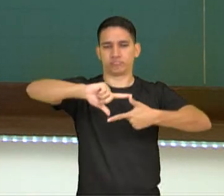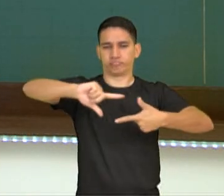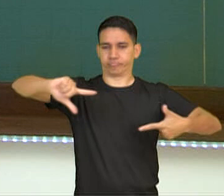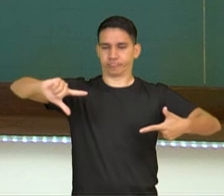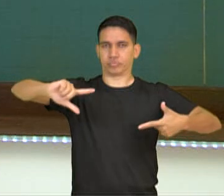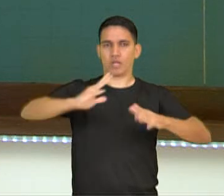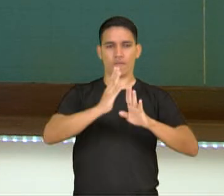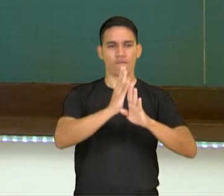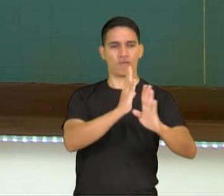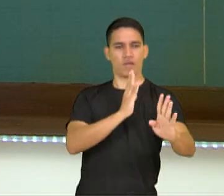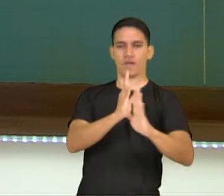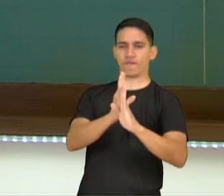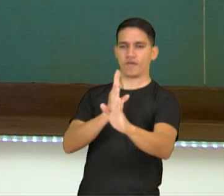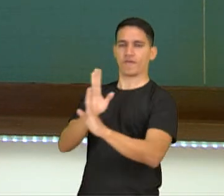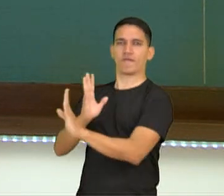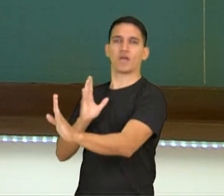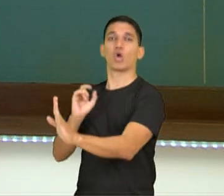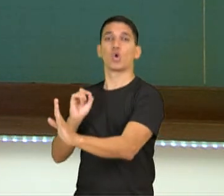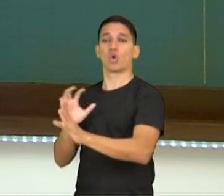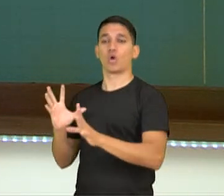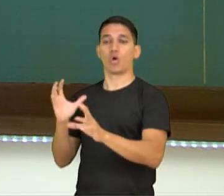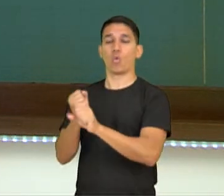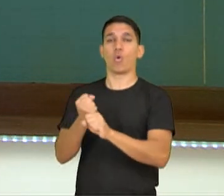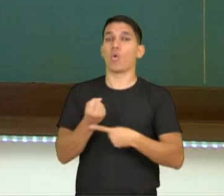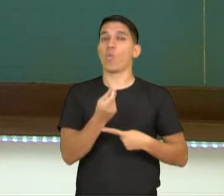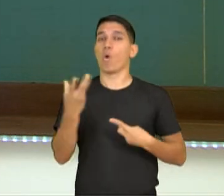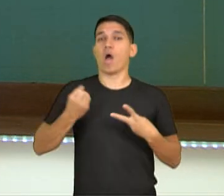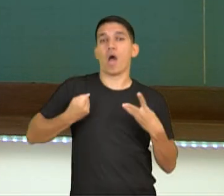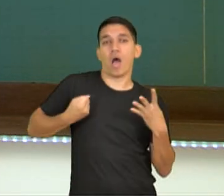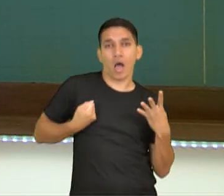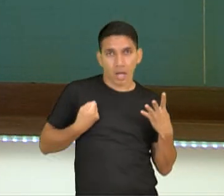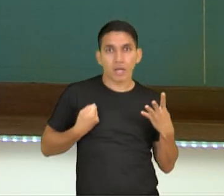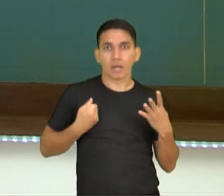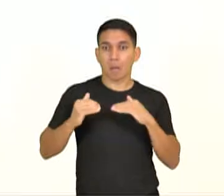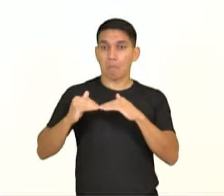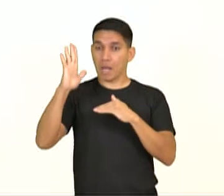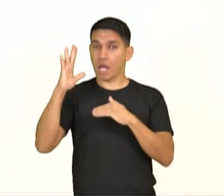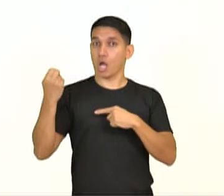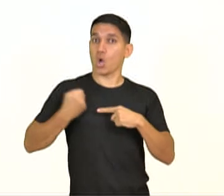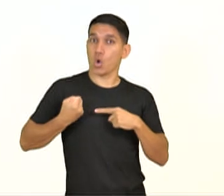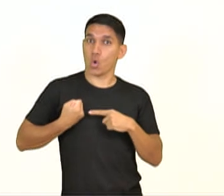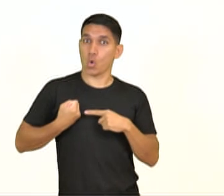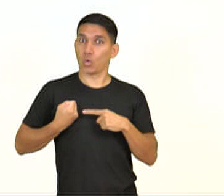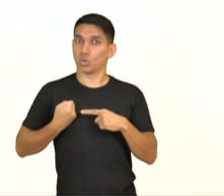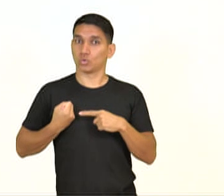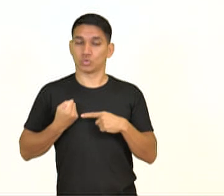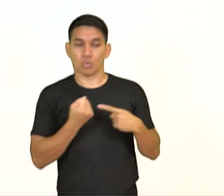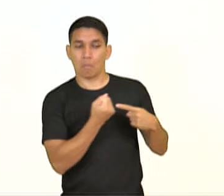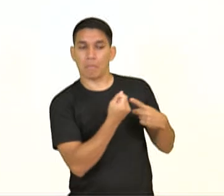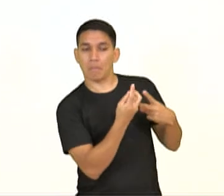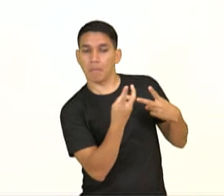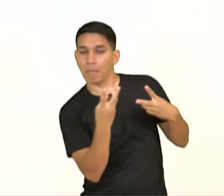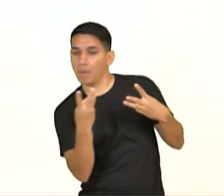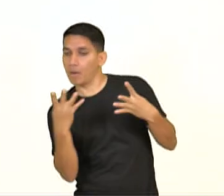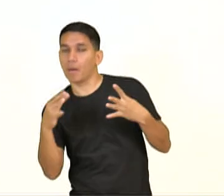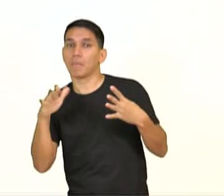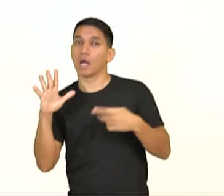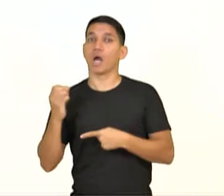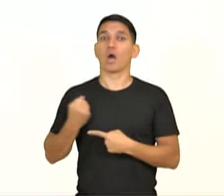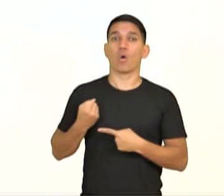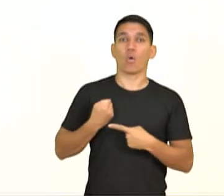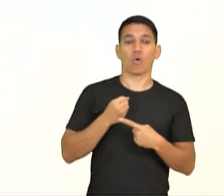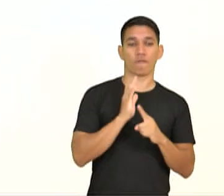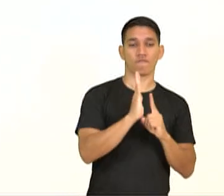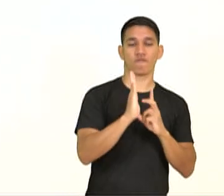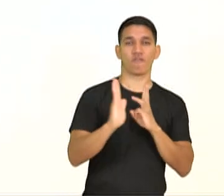modo que o número de alunos de cada fila supera em 8 o número de filas. Quantos alunos